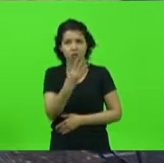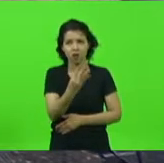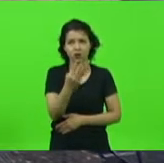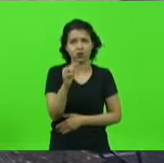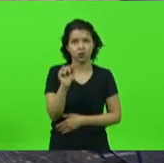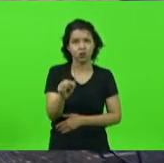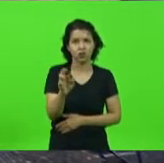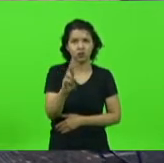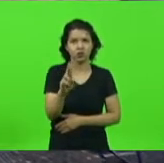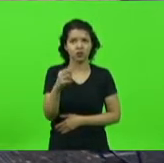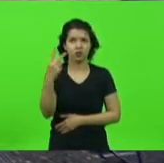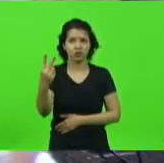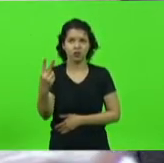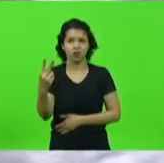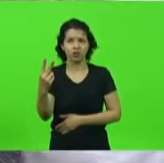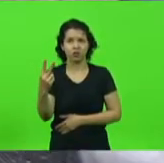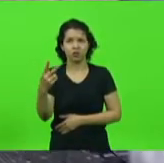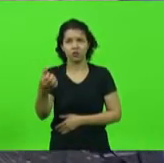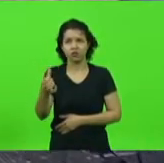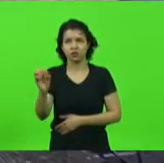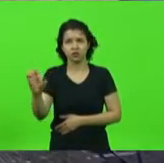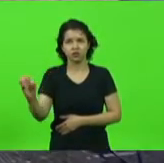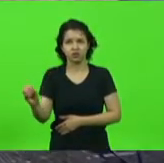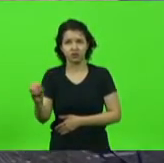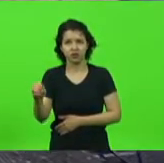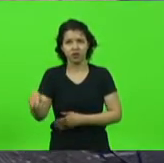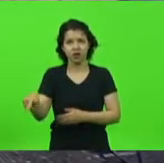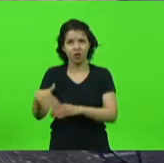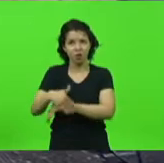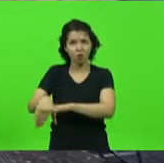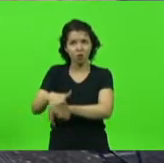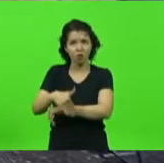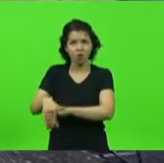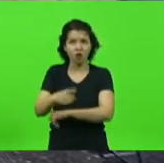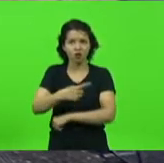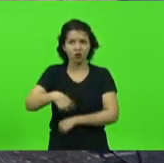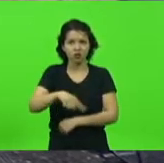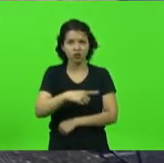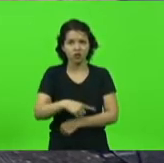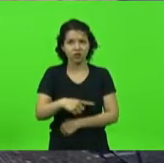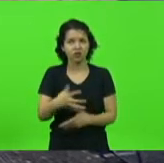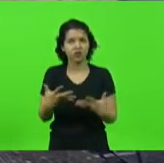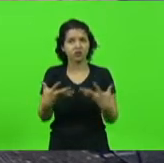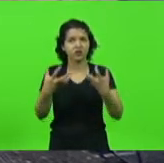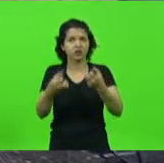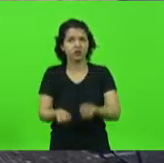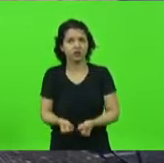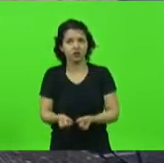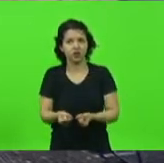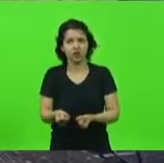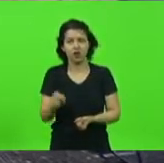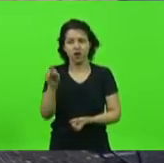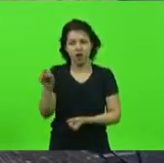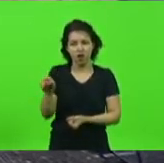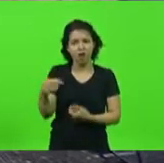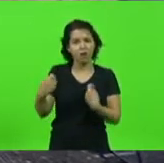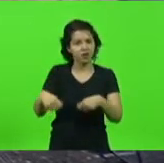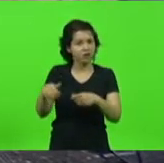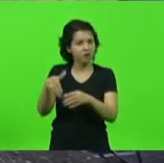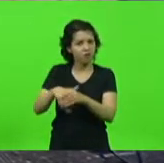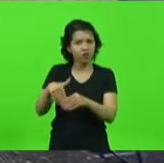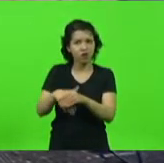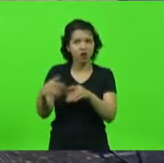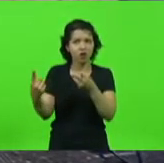para 260 do pracinha, e a gente aceitar aqui, aqueles mesmos que devem votar contra